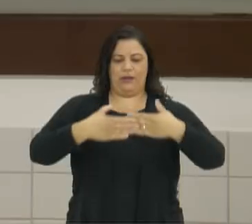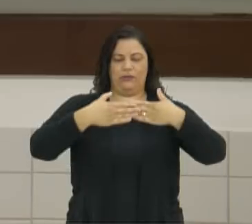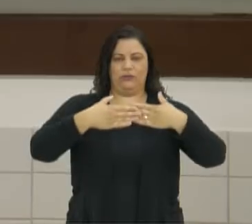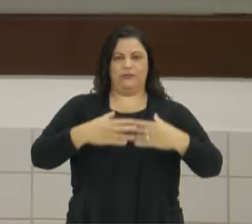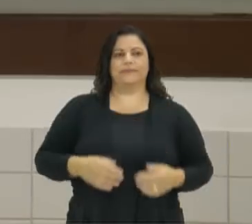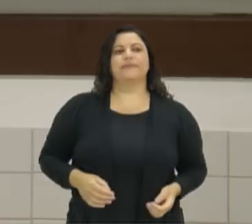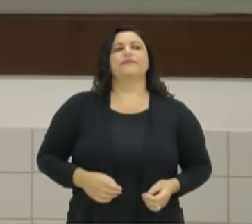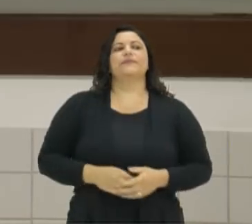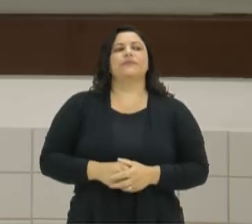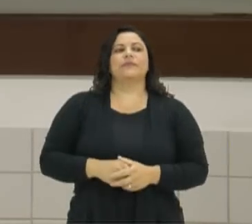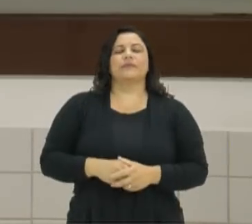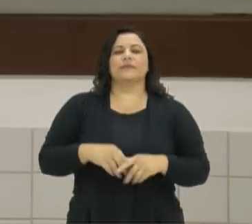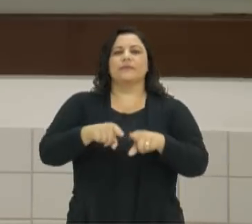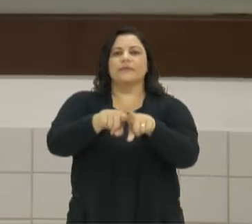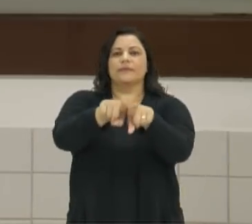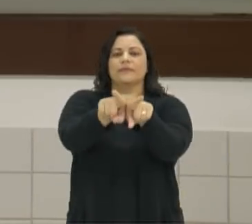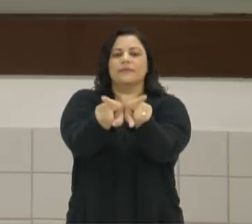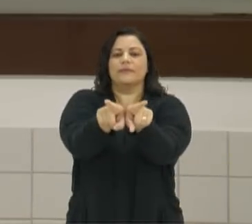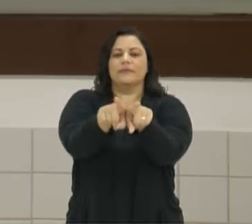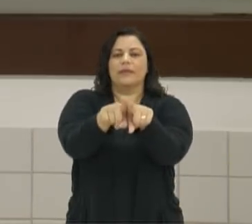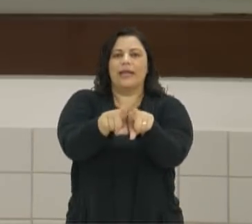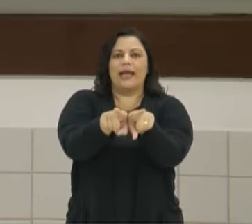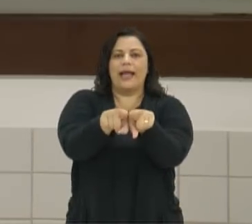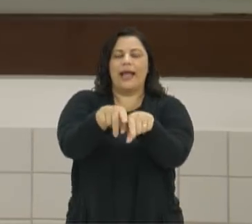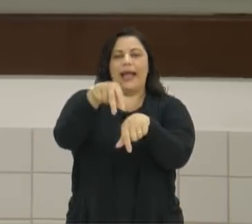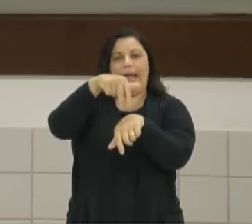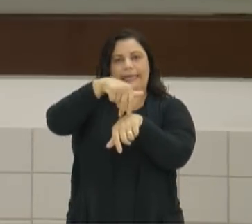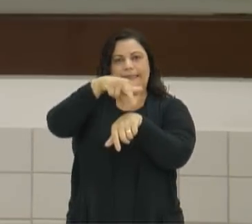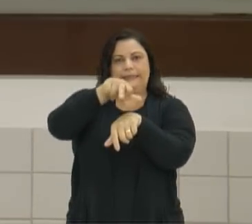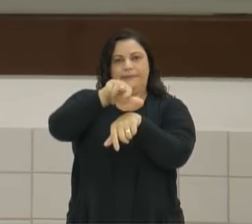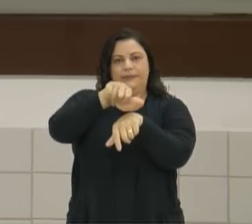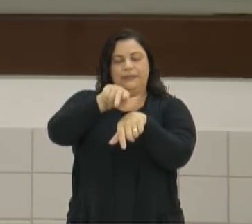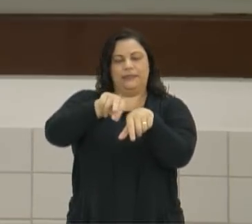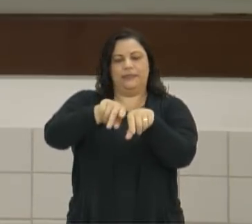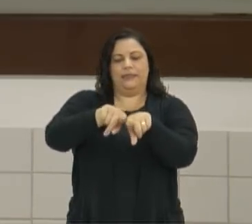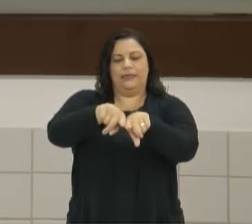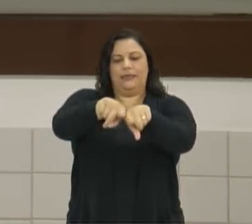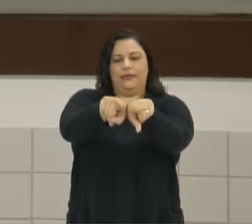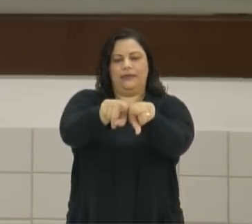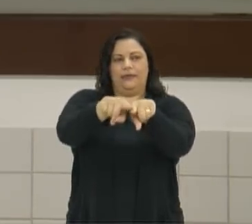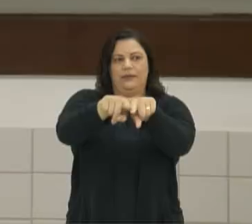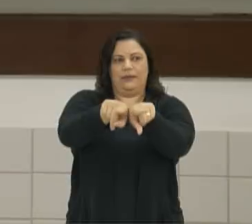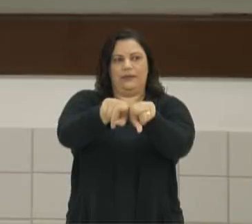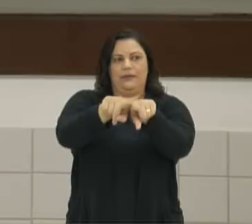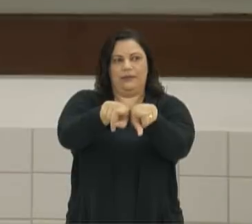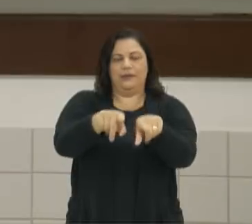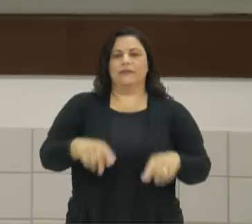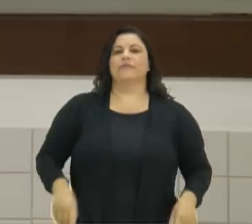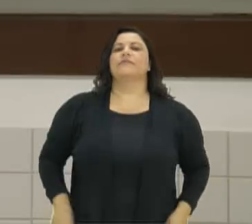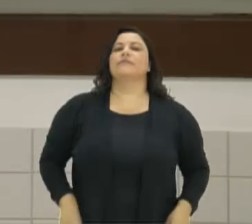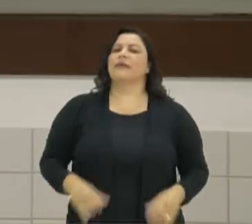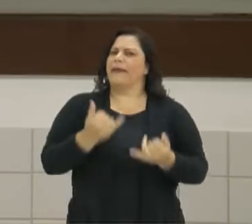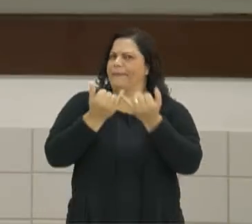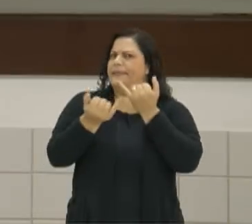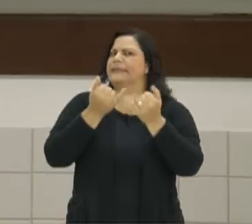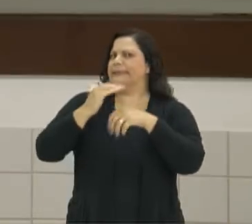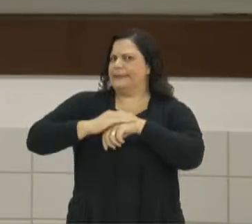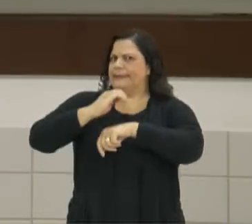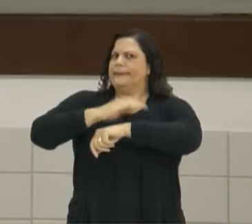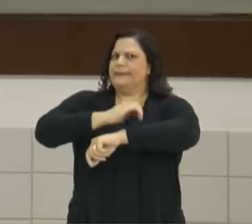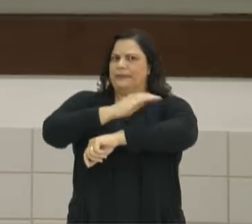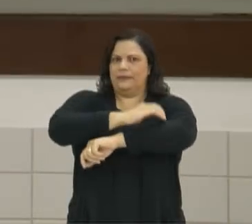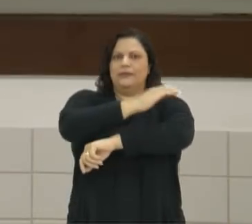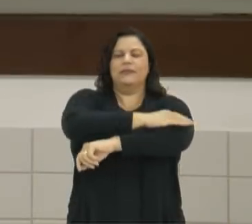as pernas, elas fazem esse movimento de empurrar a água, né? Parece bem um sapo,